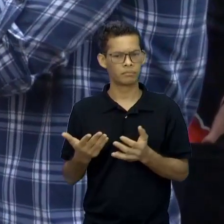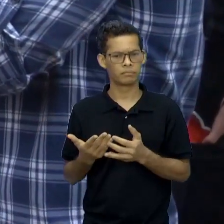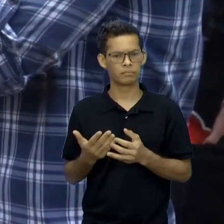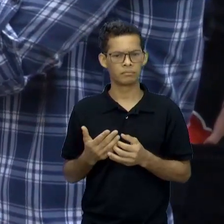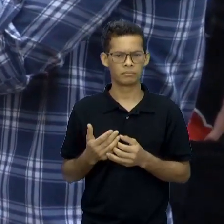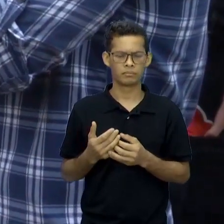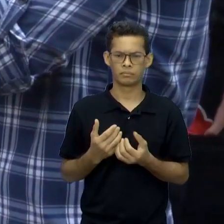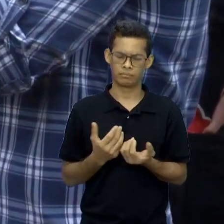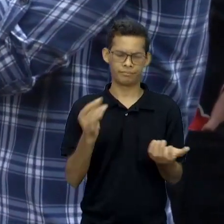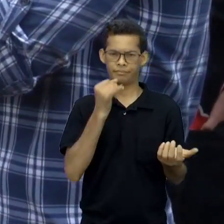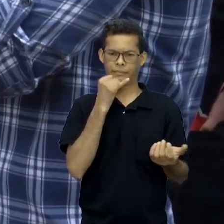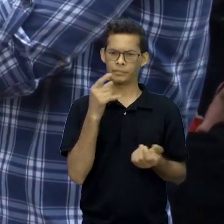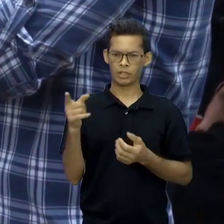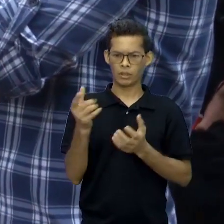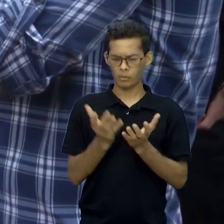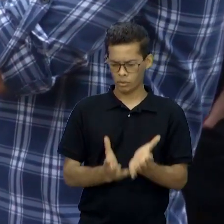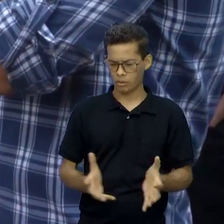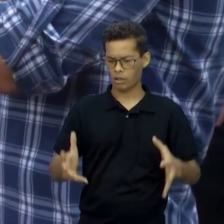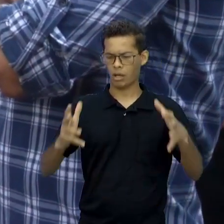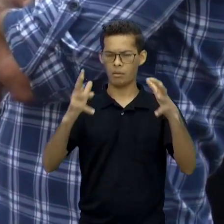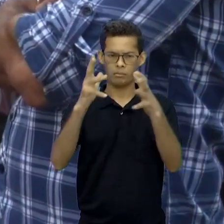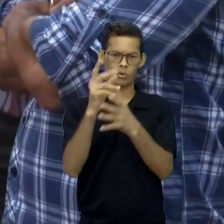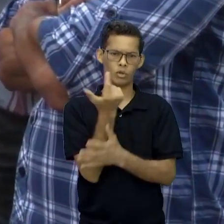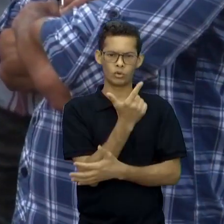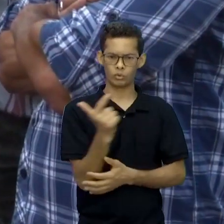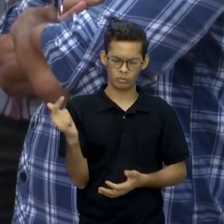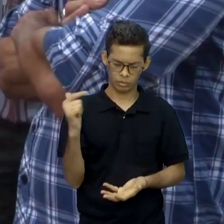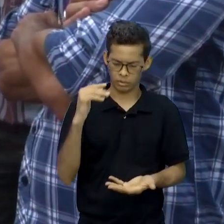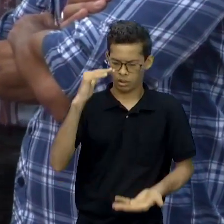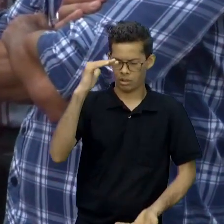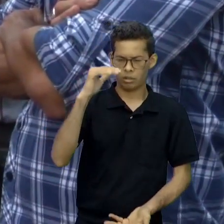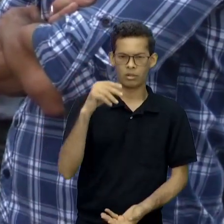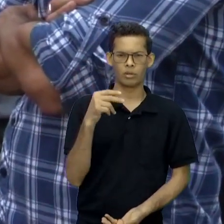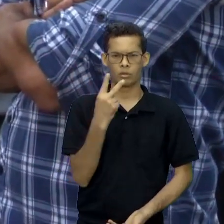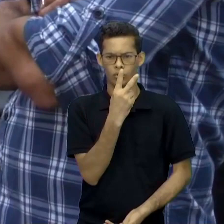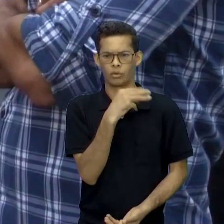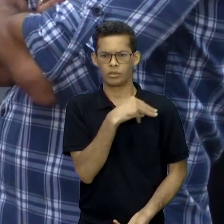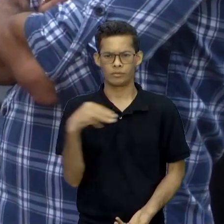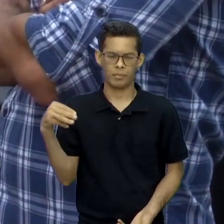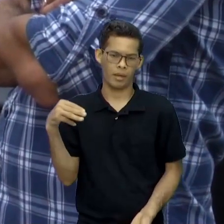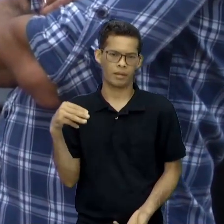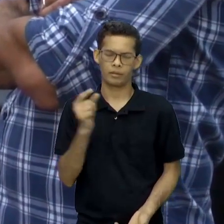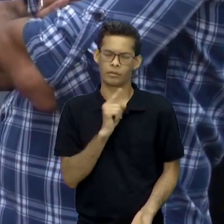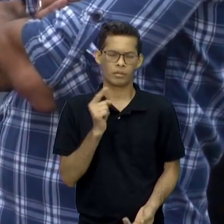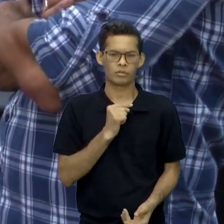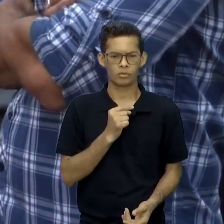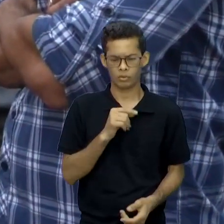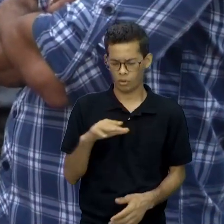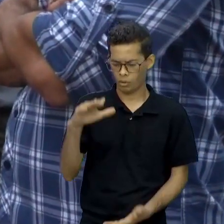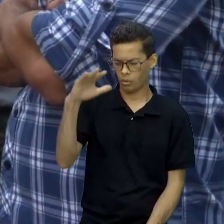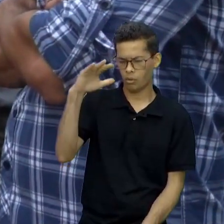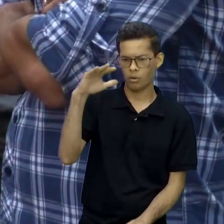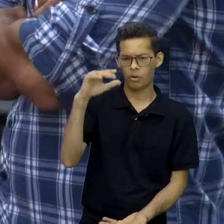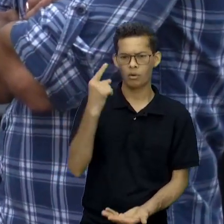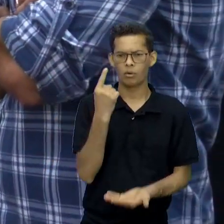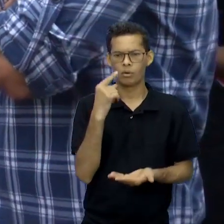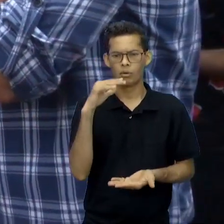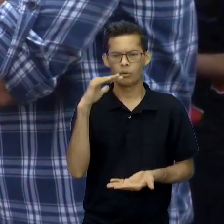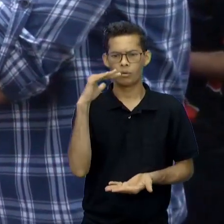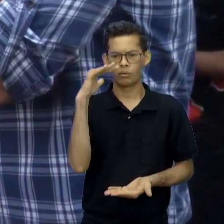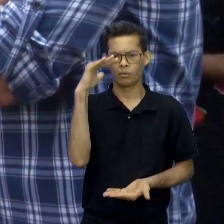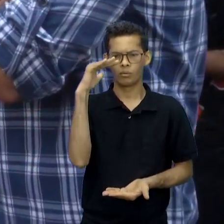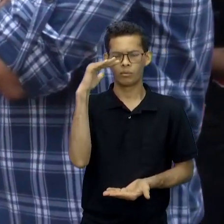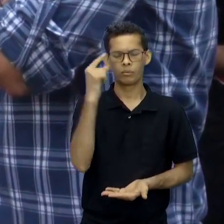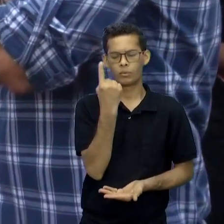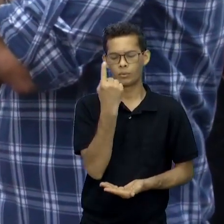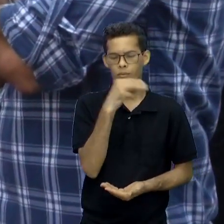tem 2 metros de... Não é um tambor com 2 metros de comprimento. Ele tem 1 metro de comprimento, mas aqui ele está dizendo que a